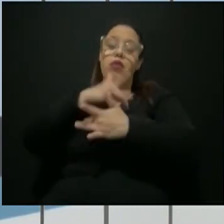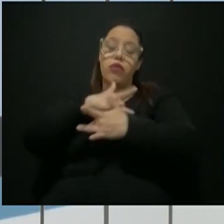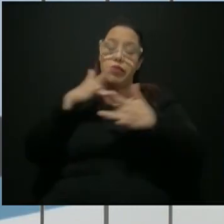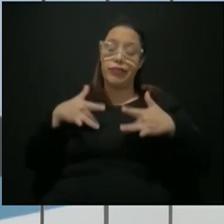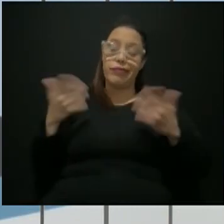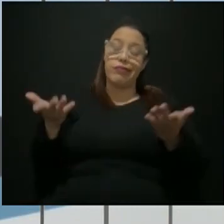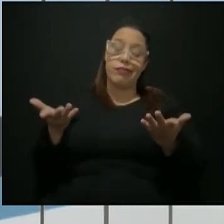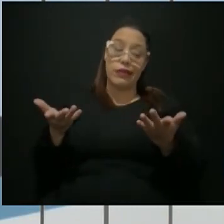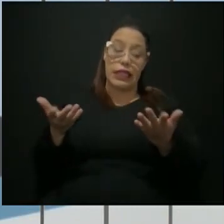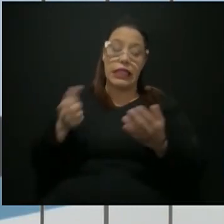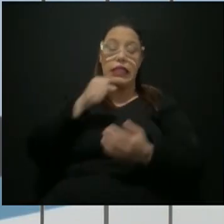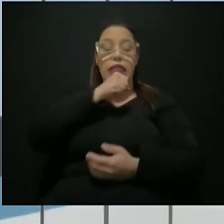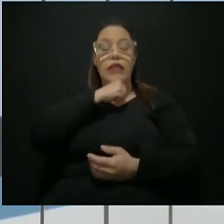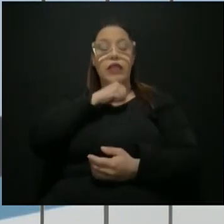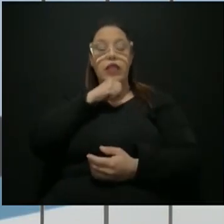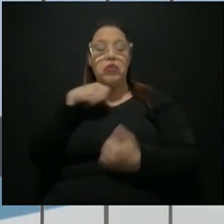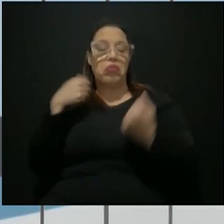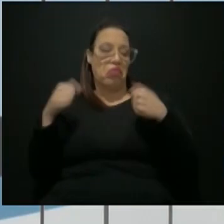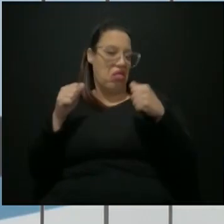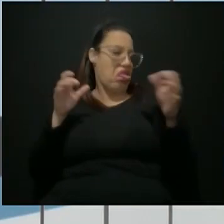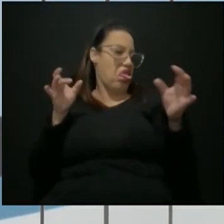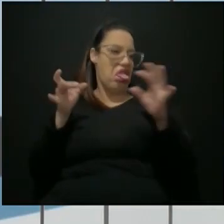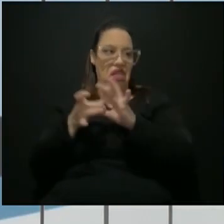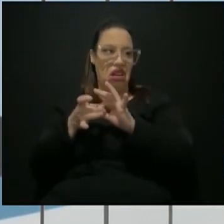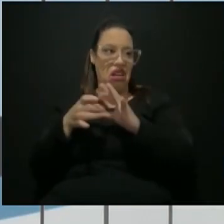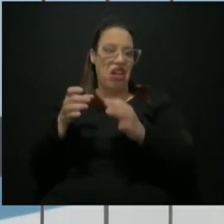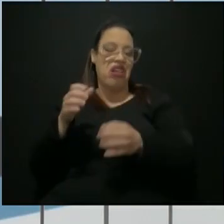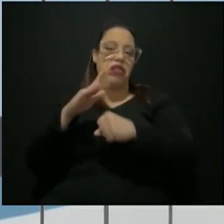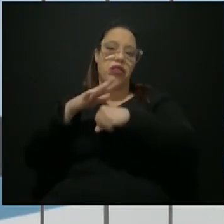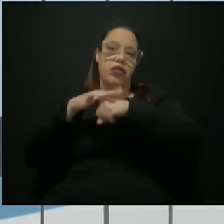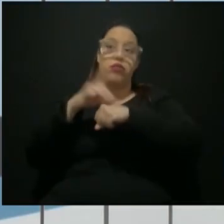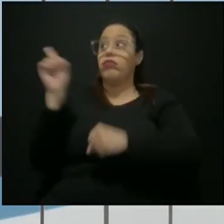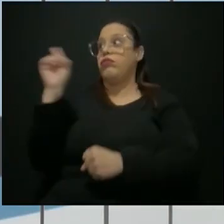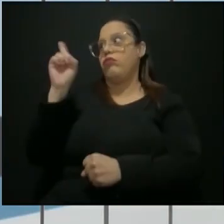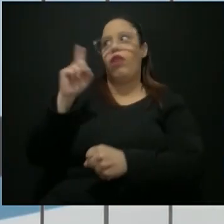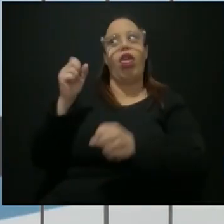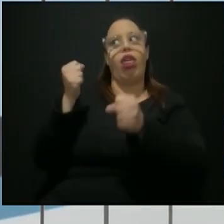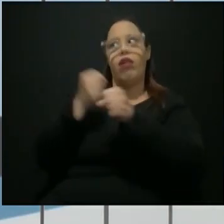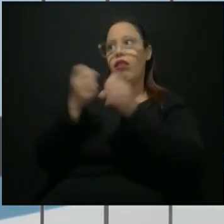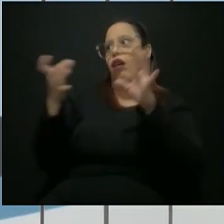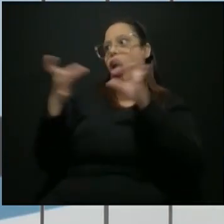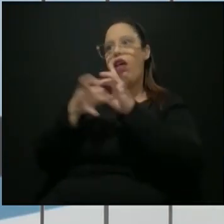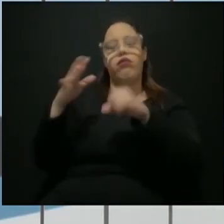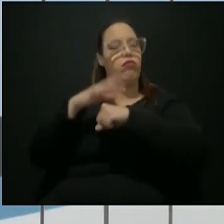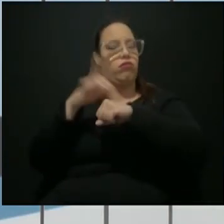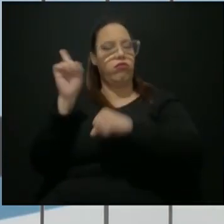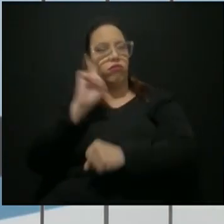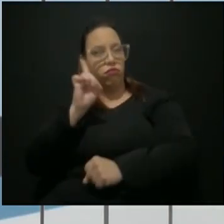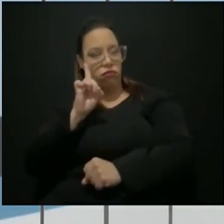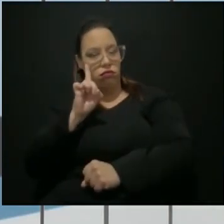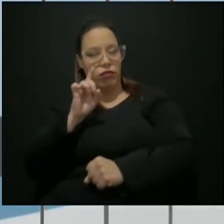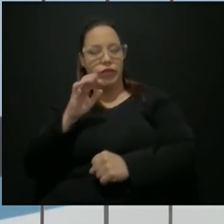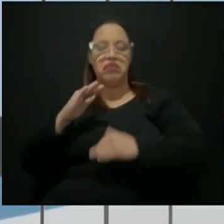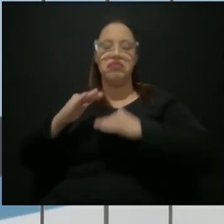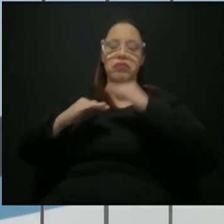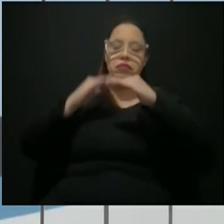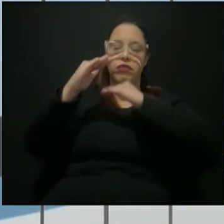envelhecimento não precisa estar associado à doença, aliás, ele não deve estar associado à doença. O processo de envelhecimento, que a gente chama